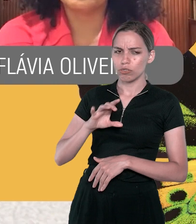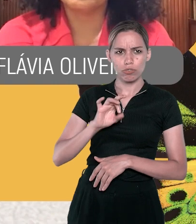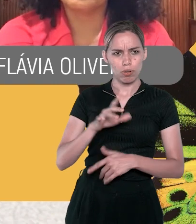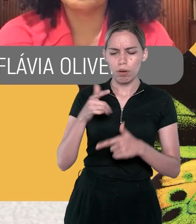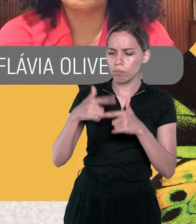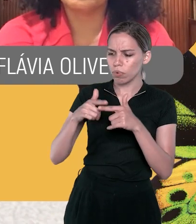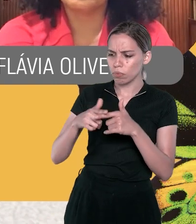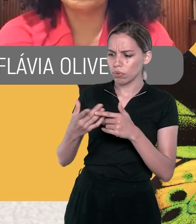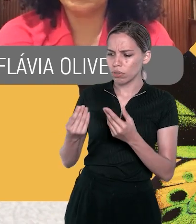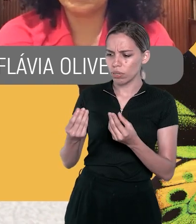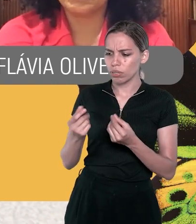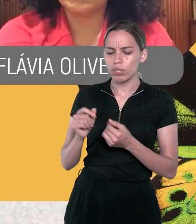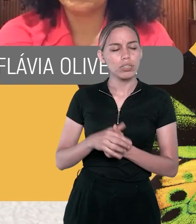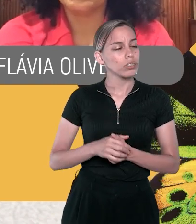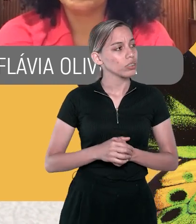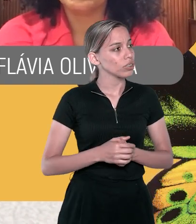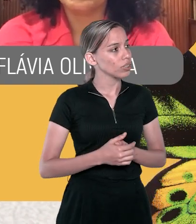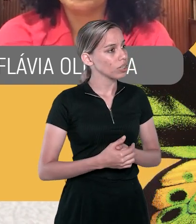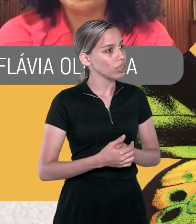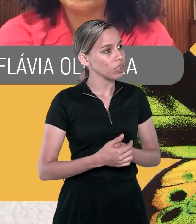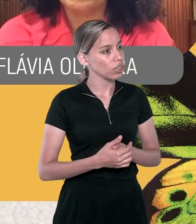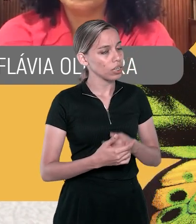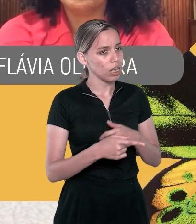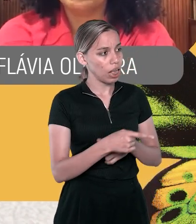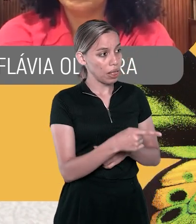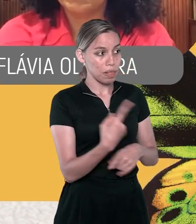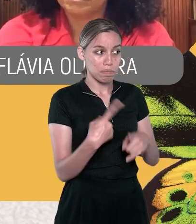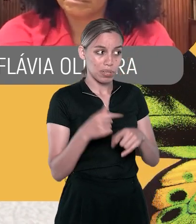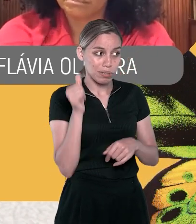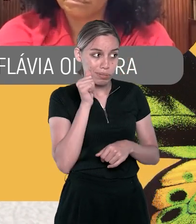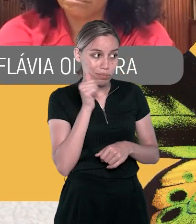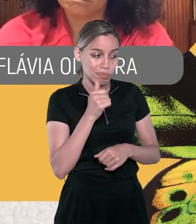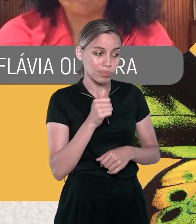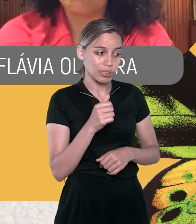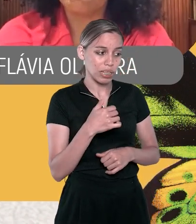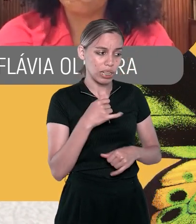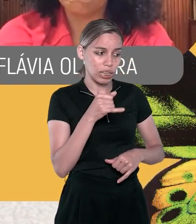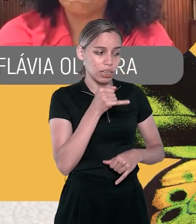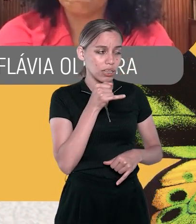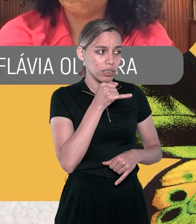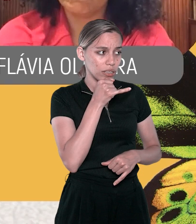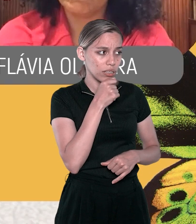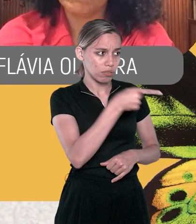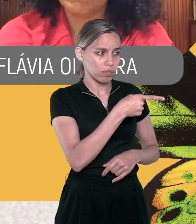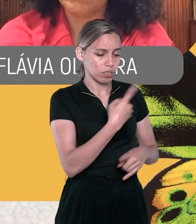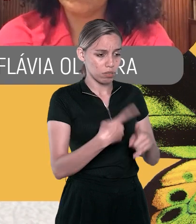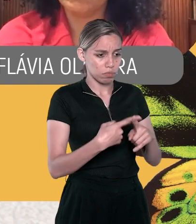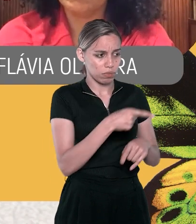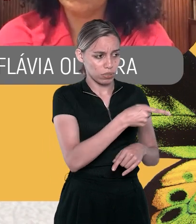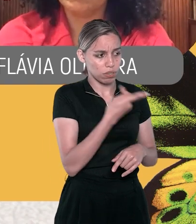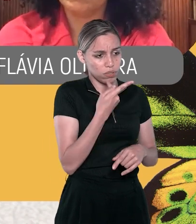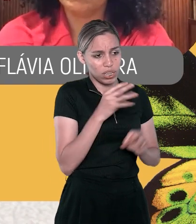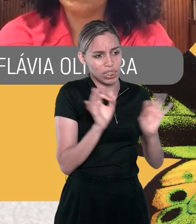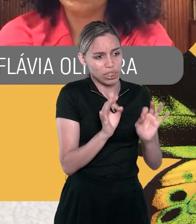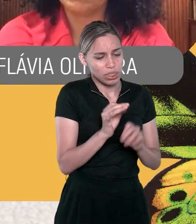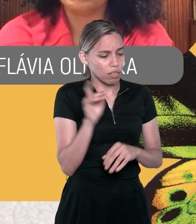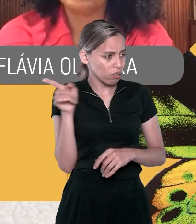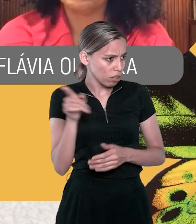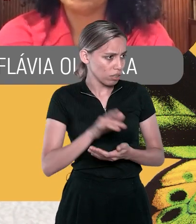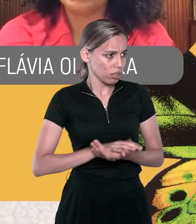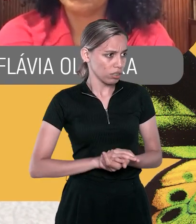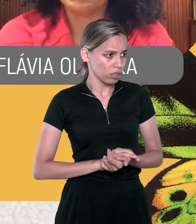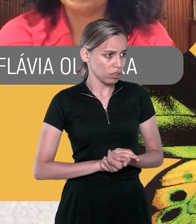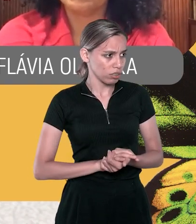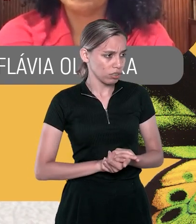coitada. Então o que é? Ela está super magoada com você. Diz que não recebeu nenhuma palavra de solidariedade, ao contrário, só